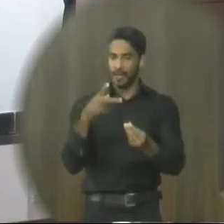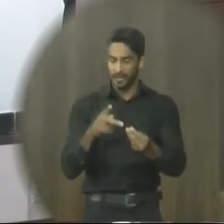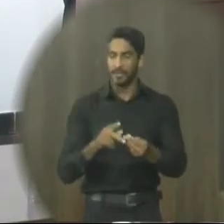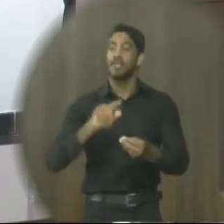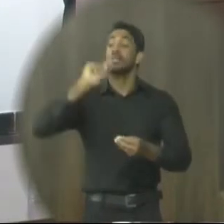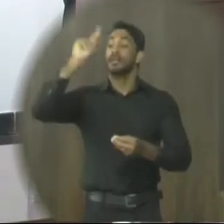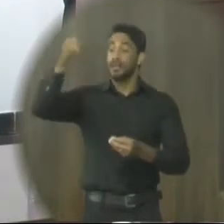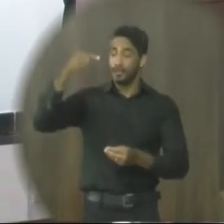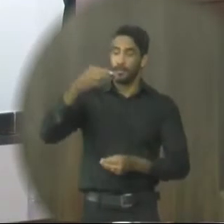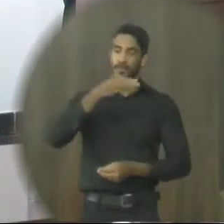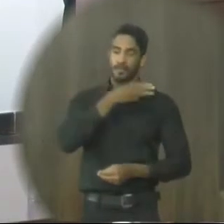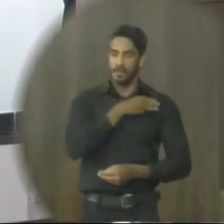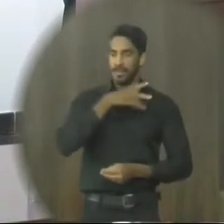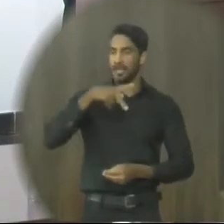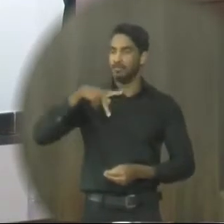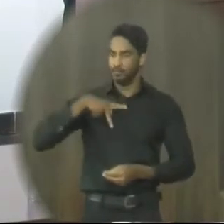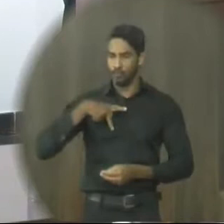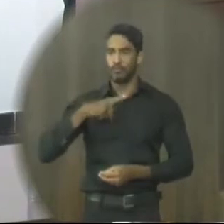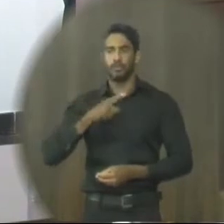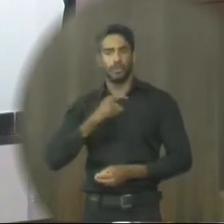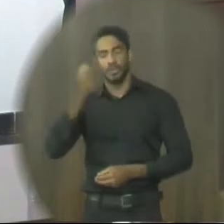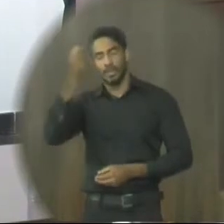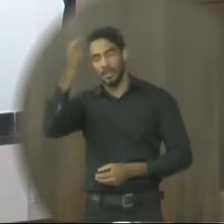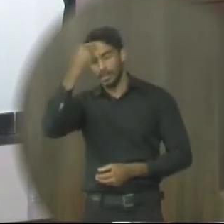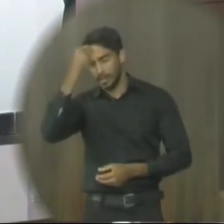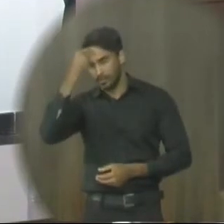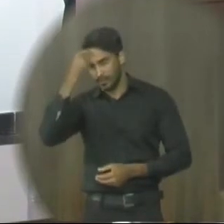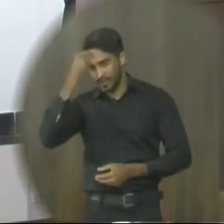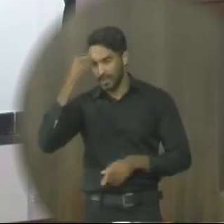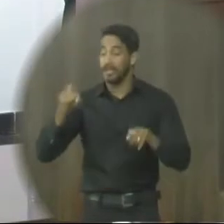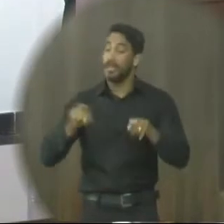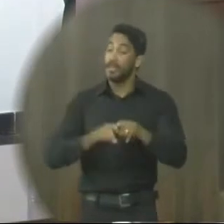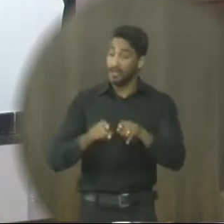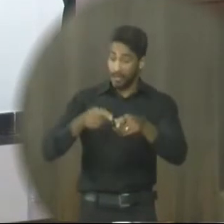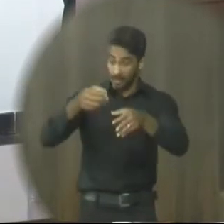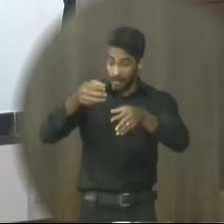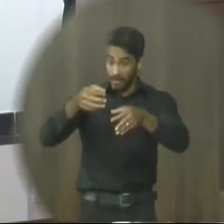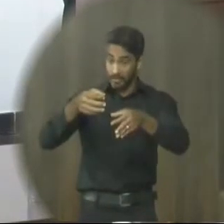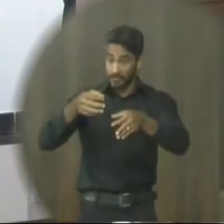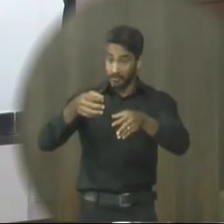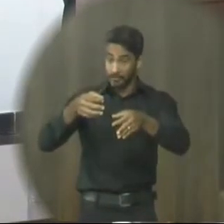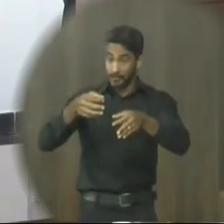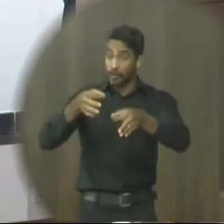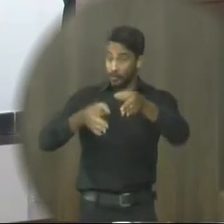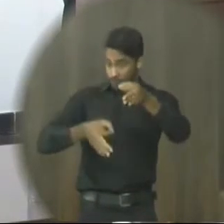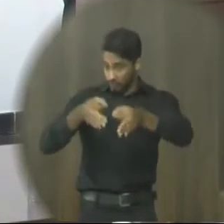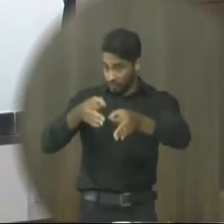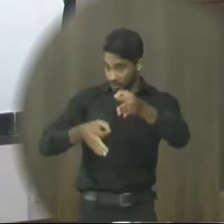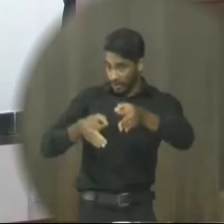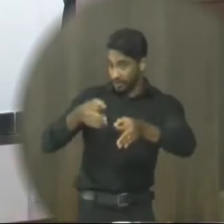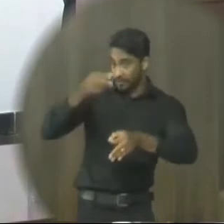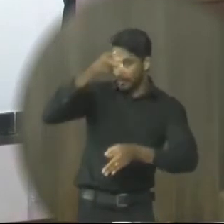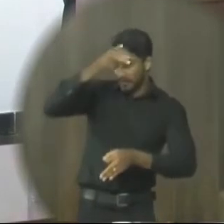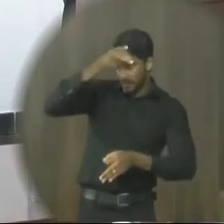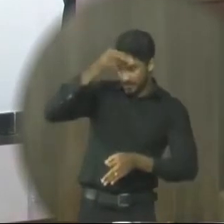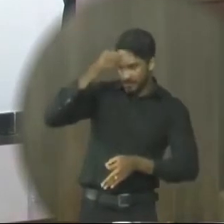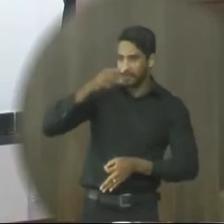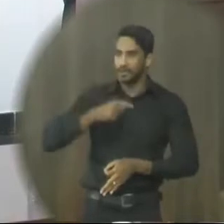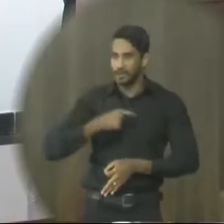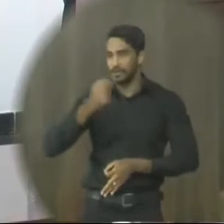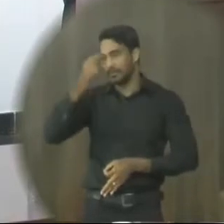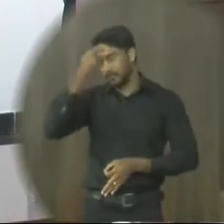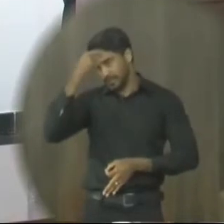Ministério Público tomou ciência disso, e o jurídico da Câmara, da Prefeitura também tomou ciência que é